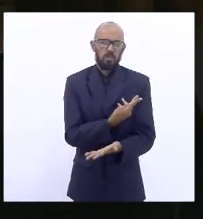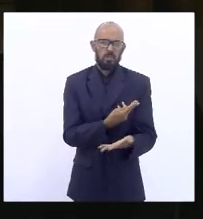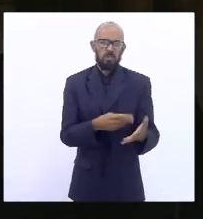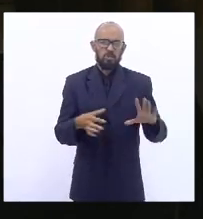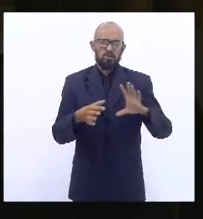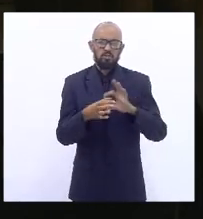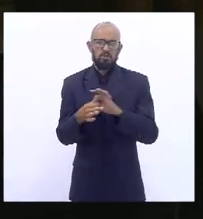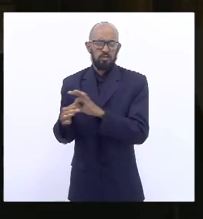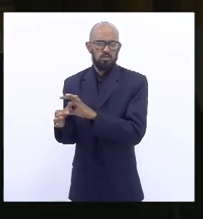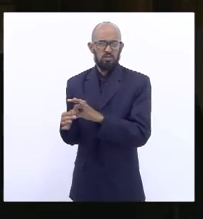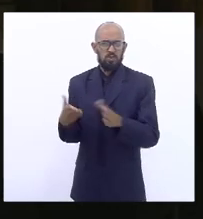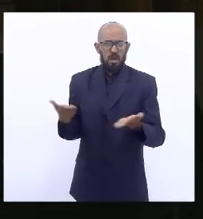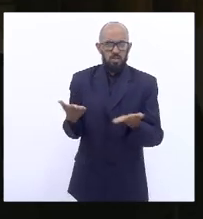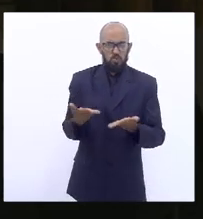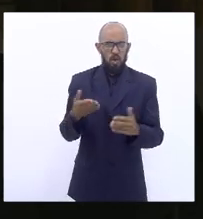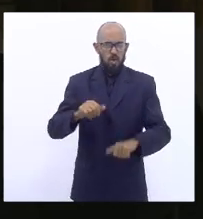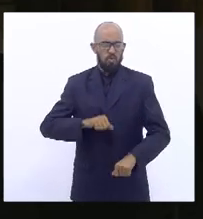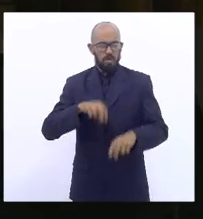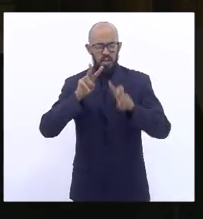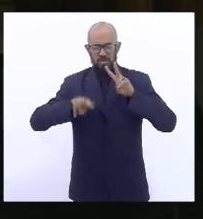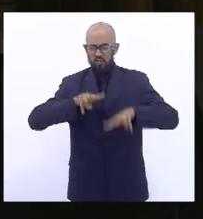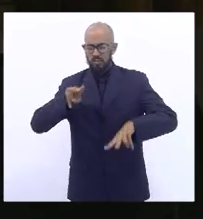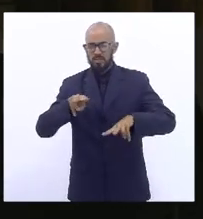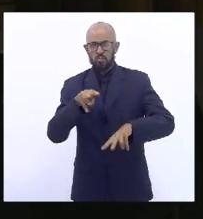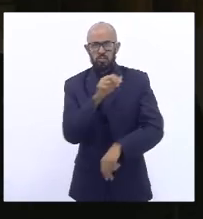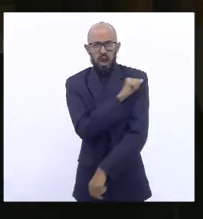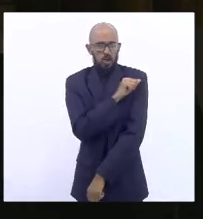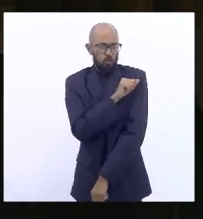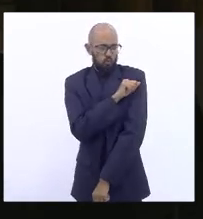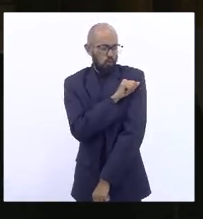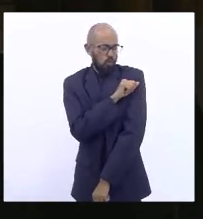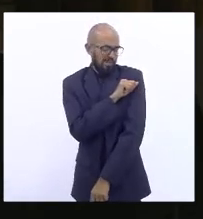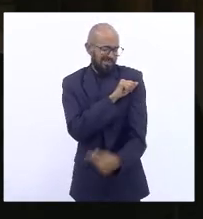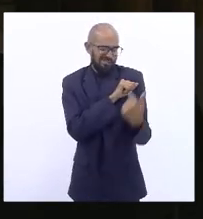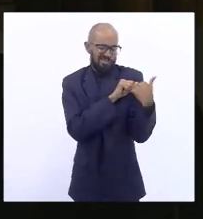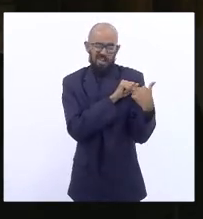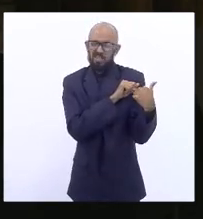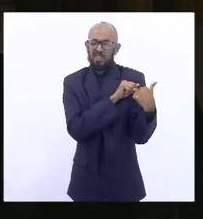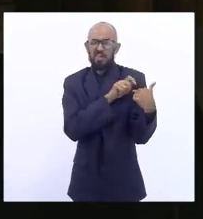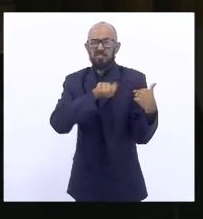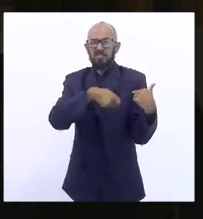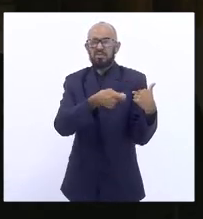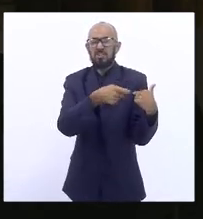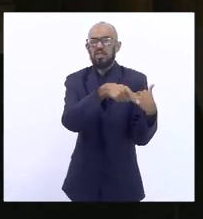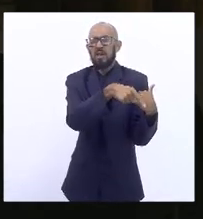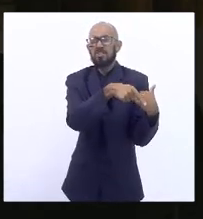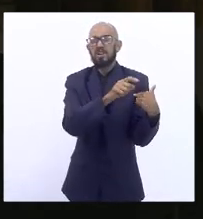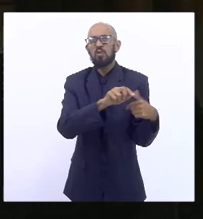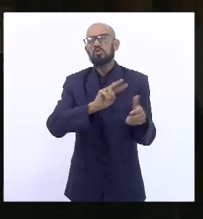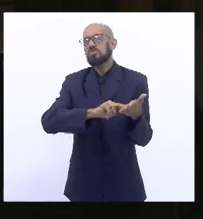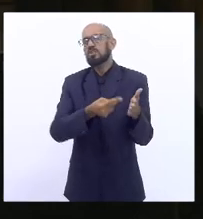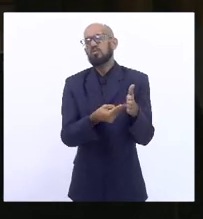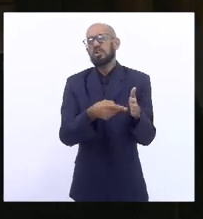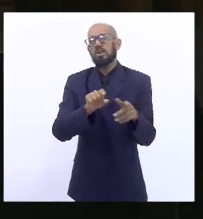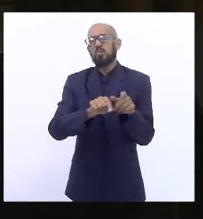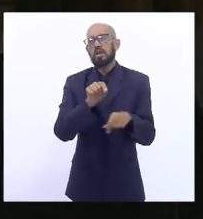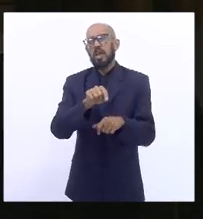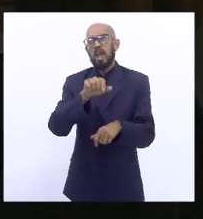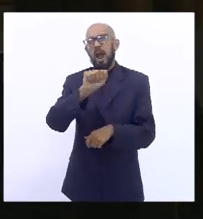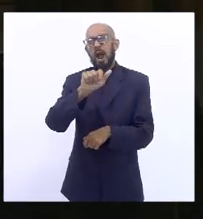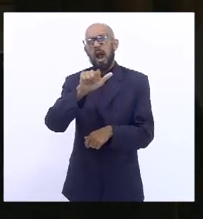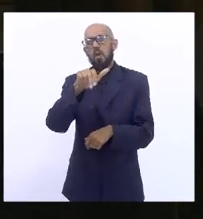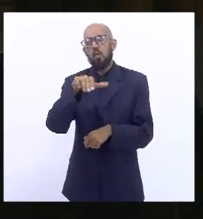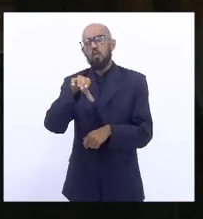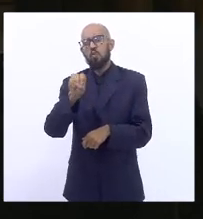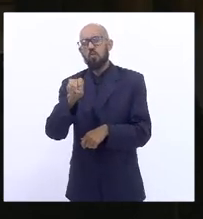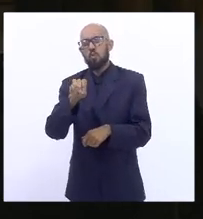visão de aluno, né, o próprio significado de aluno. Aluno vem do latim, a, prefixo de negação, luno, luz. Aluno é